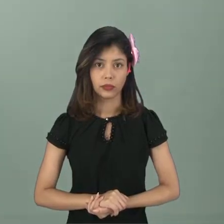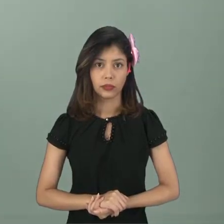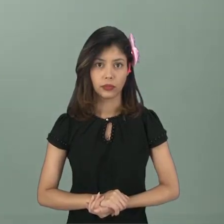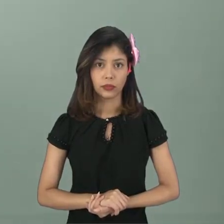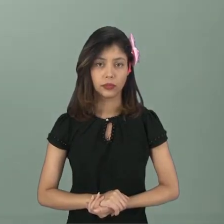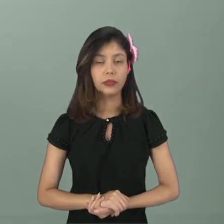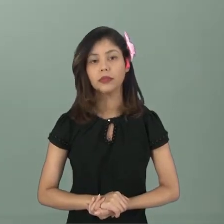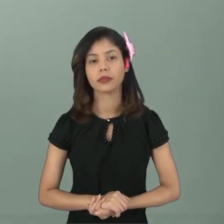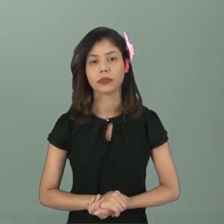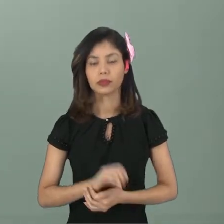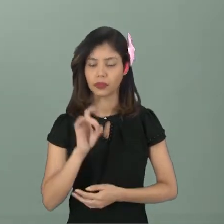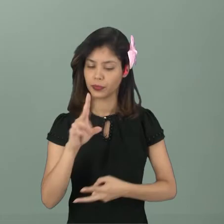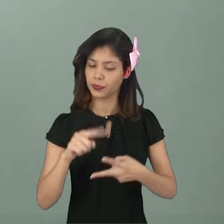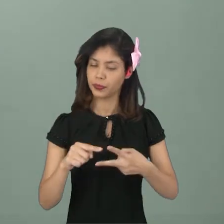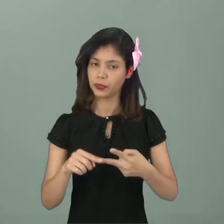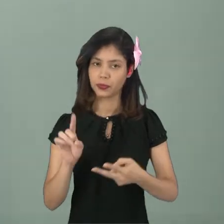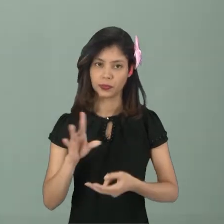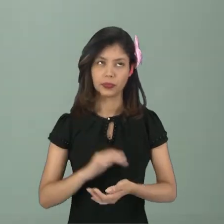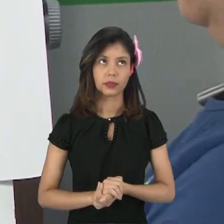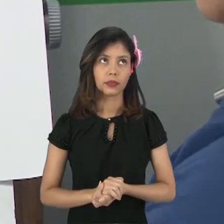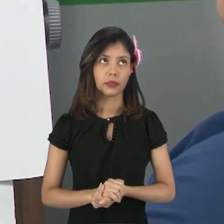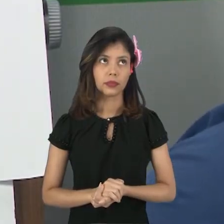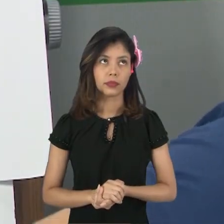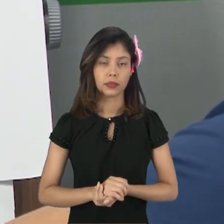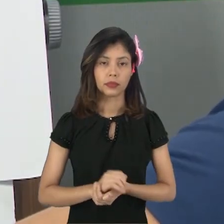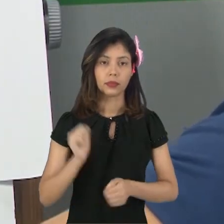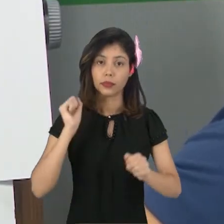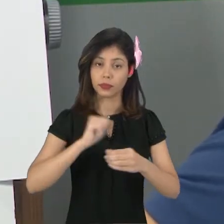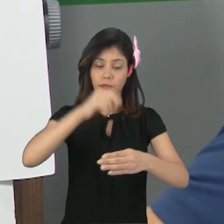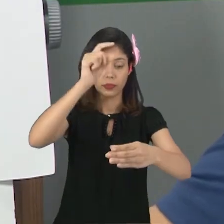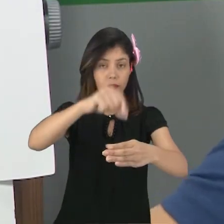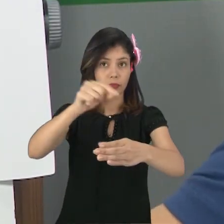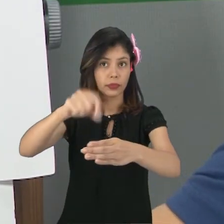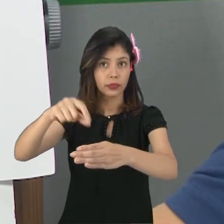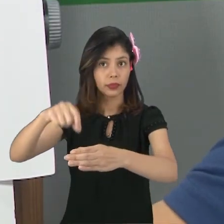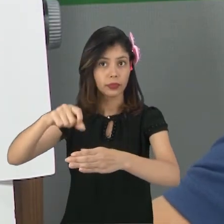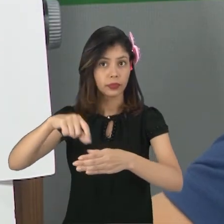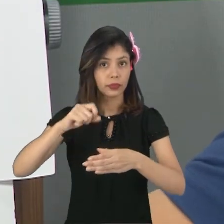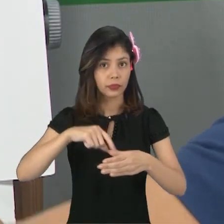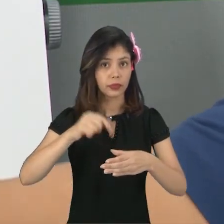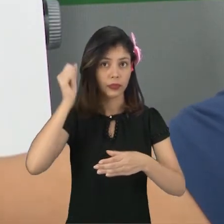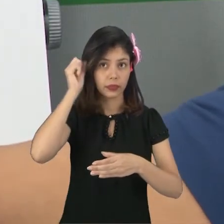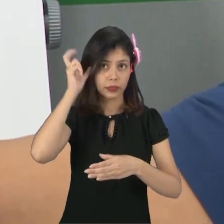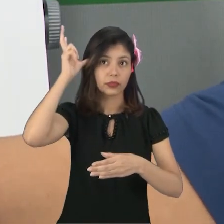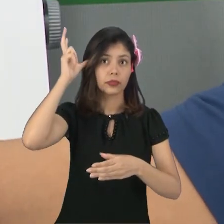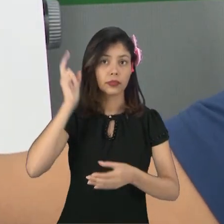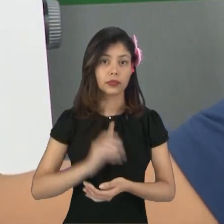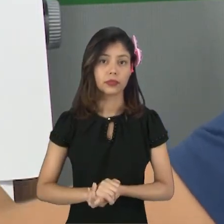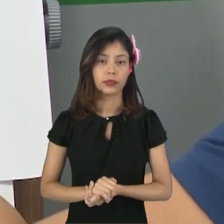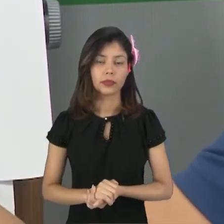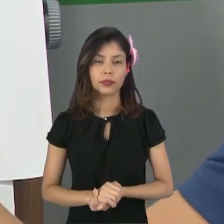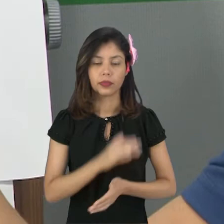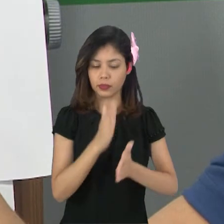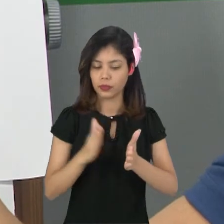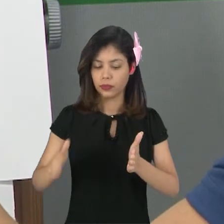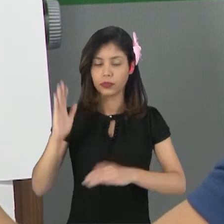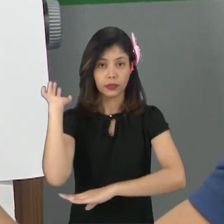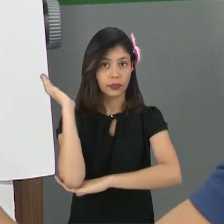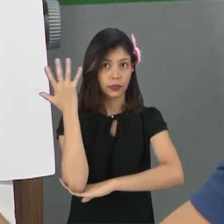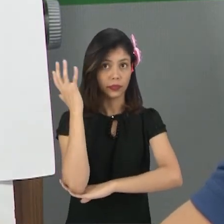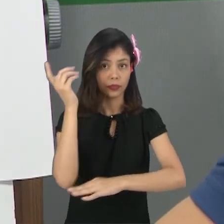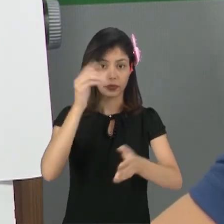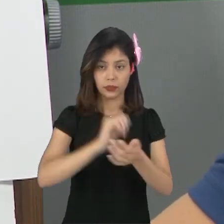Vamos citar aqui só 2, né? Os conhecimentos sobre agricultura, que tem a ver com as fases da